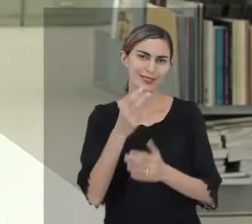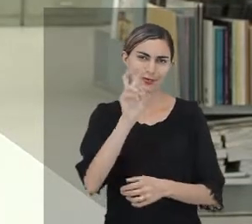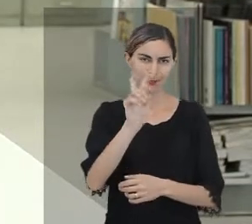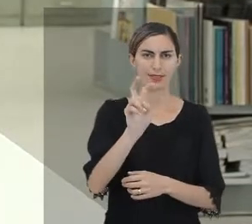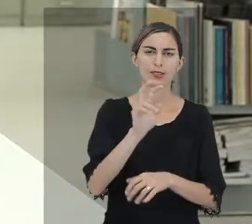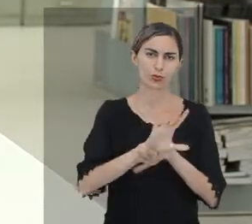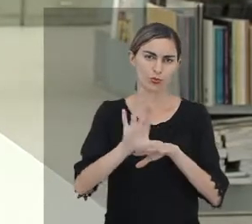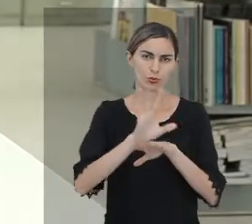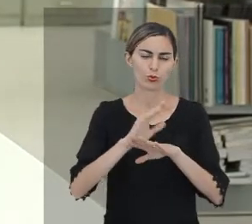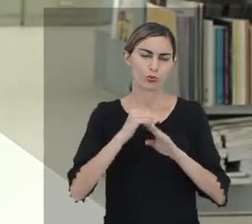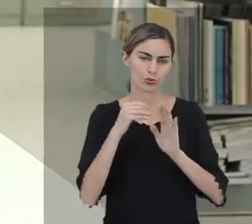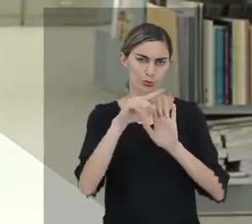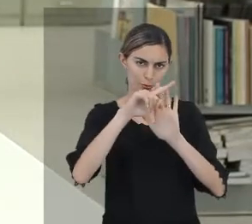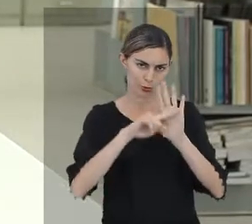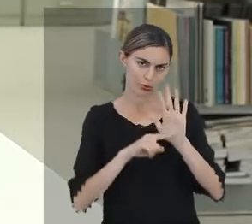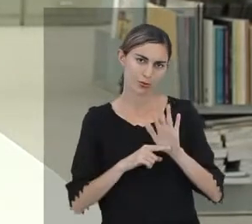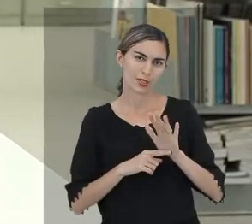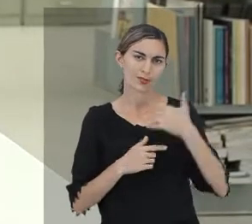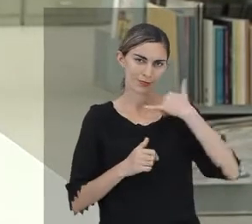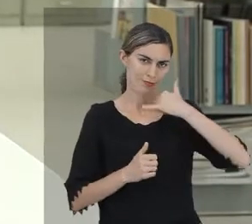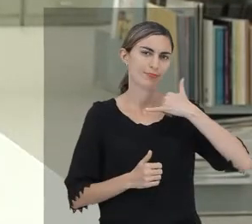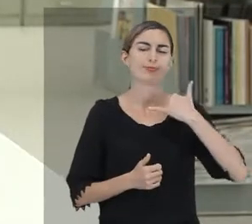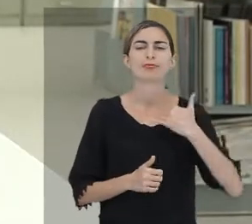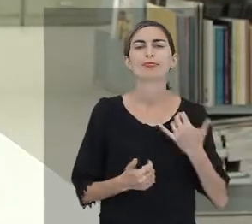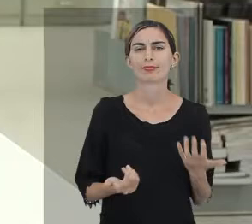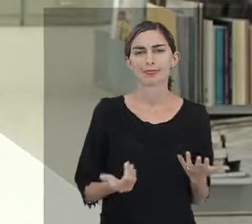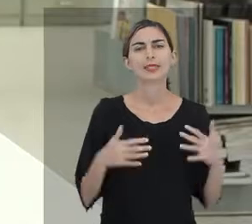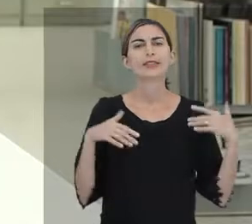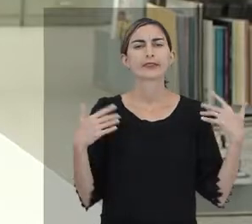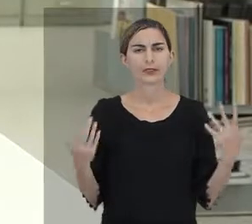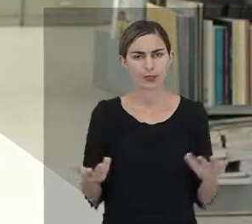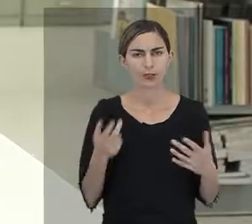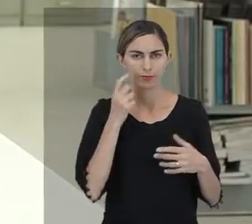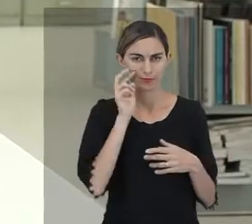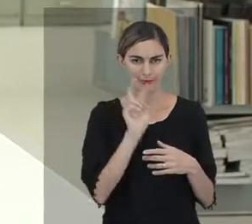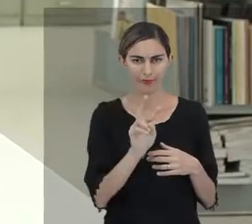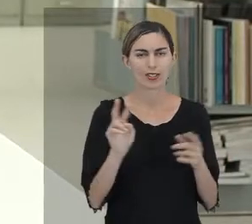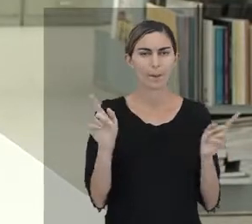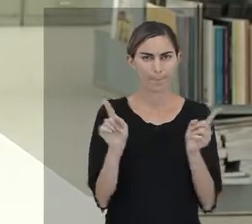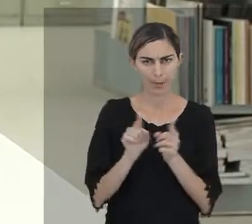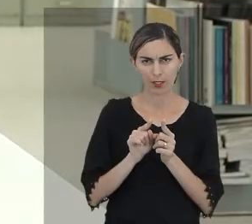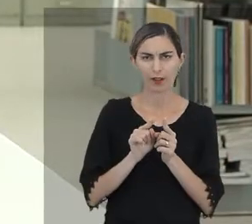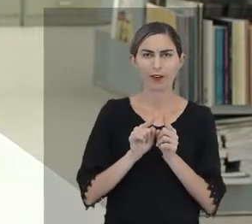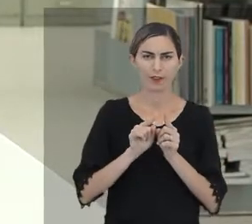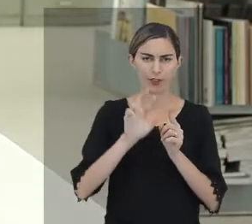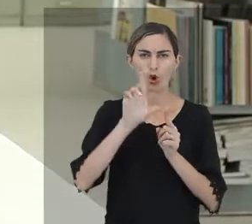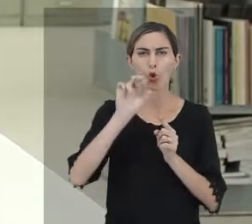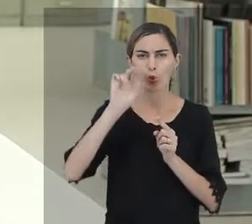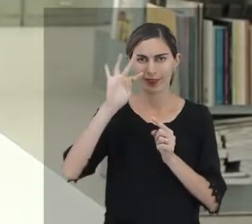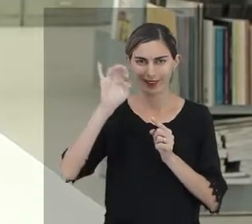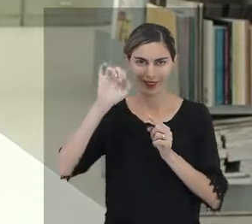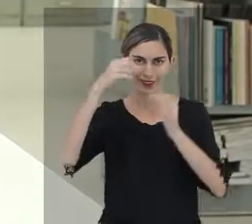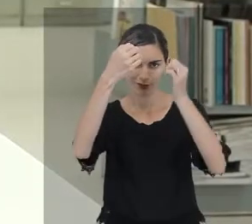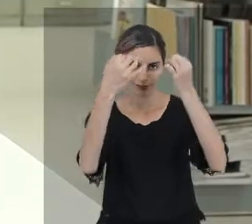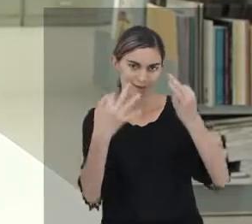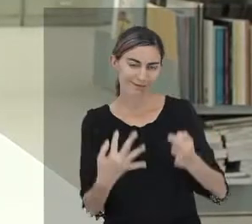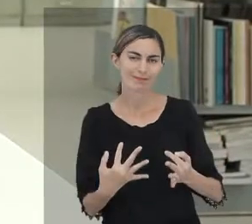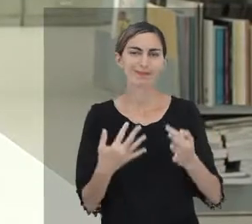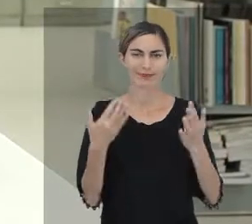do nosso curso de Programação para Dispositivos Móveis. Então vamos ver aqui um breve roteiro que a gente vai abordar nessa